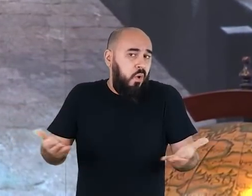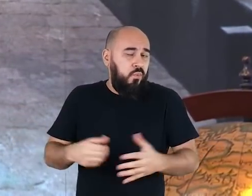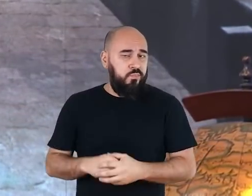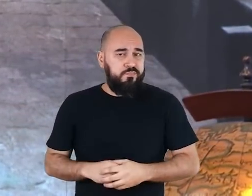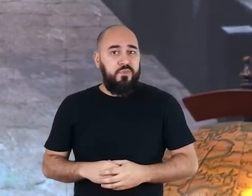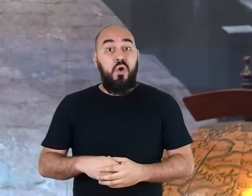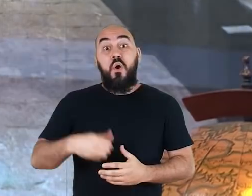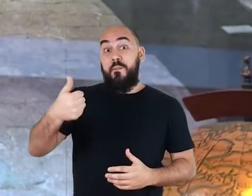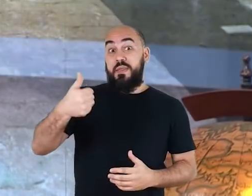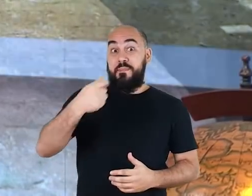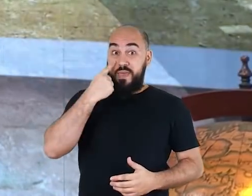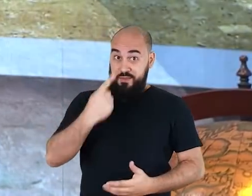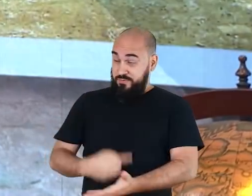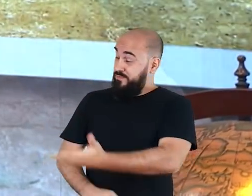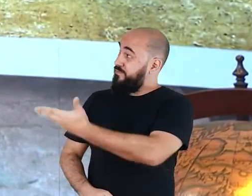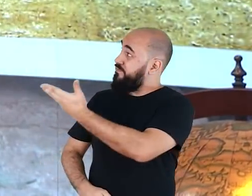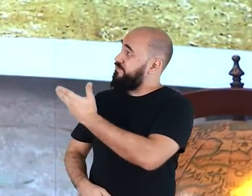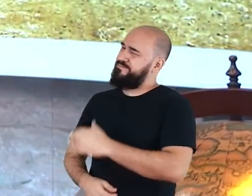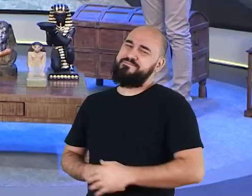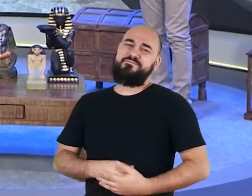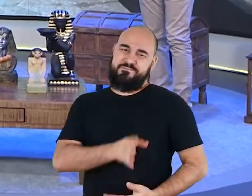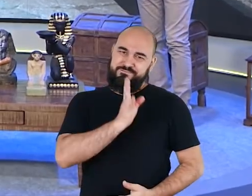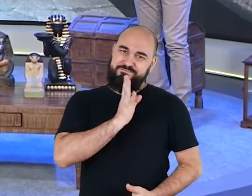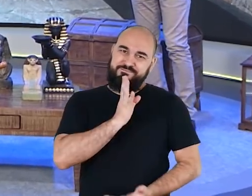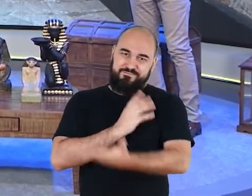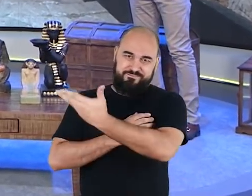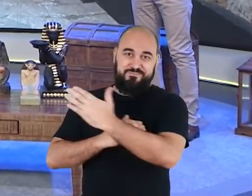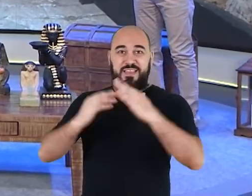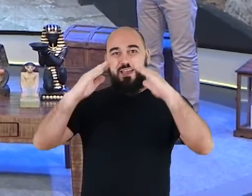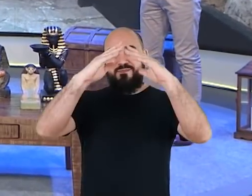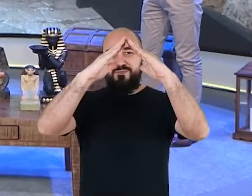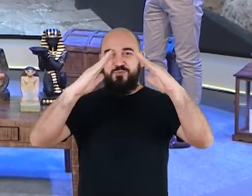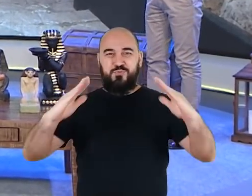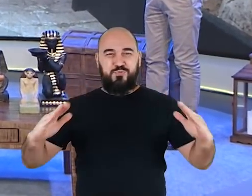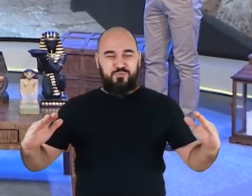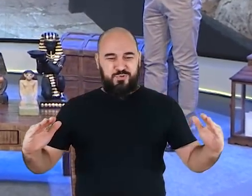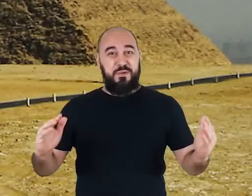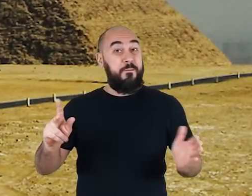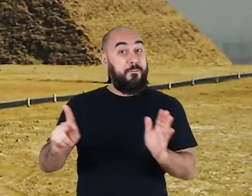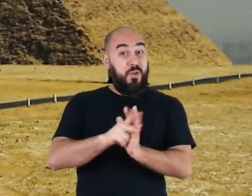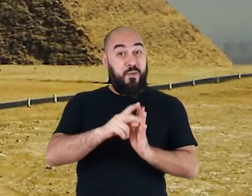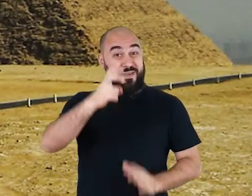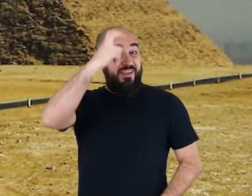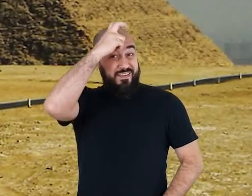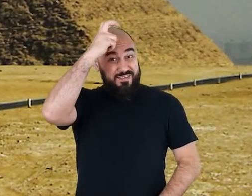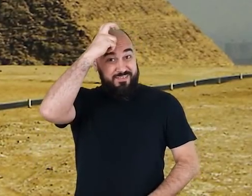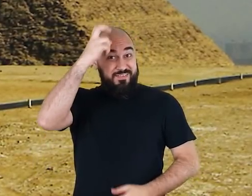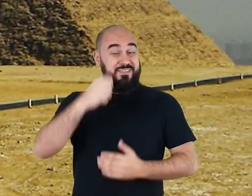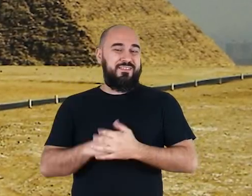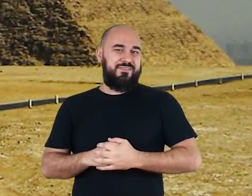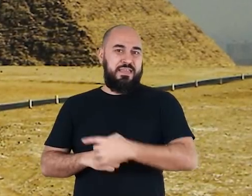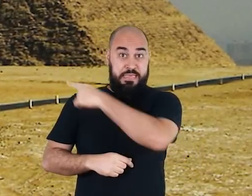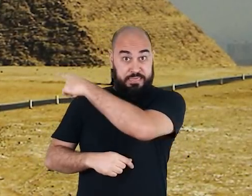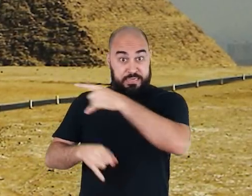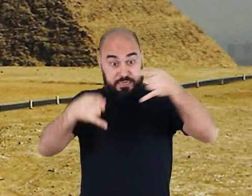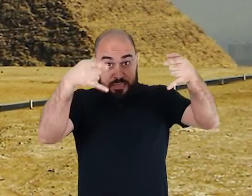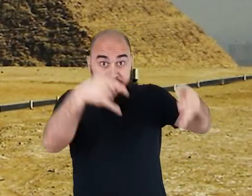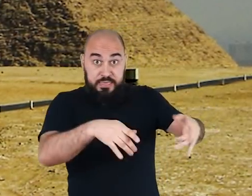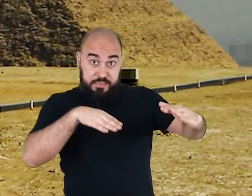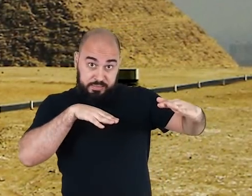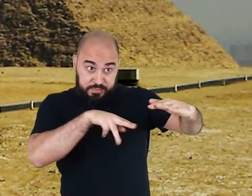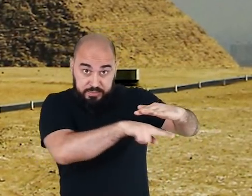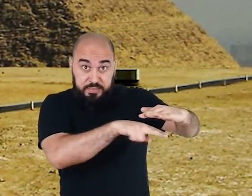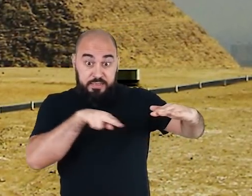deles aparece aqui. Seriam as pirâmides do Egito, construídas para abrigar as tumbas reais de